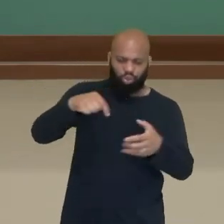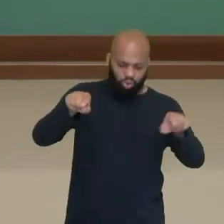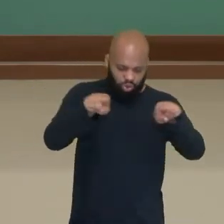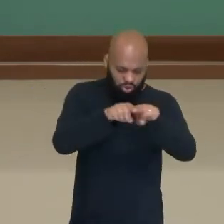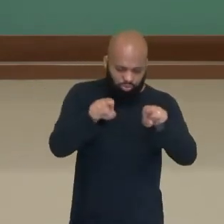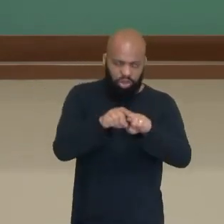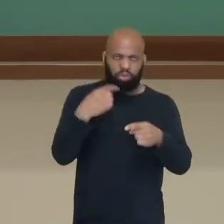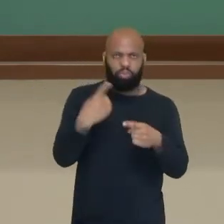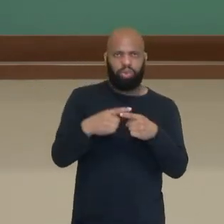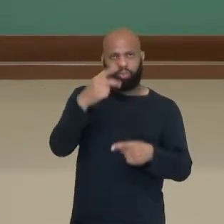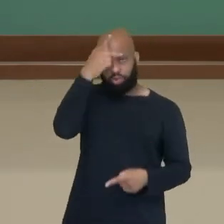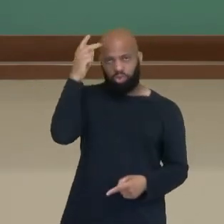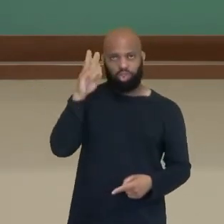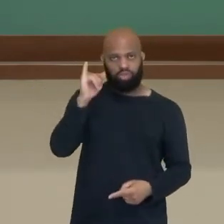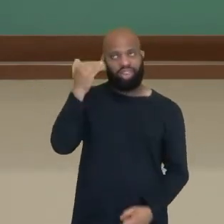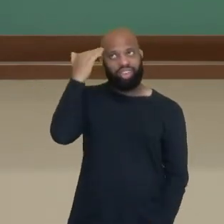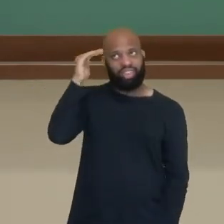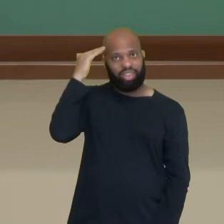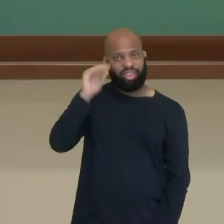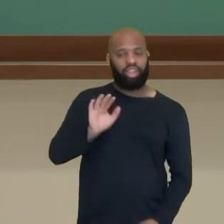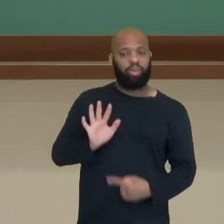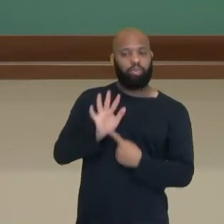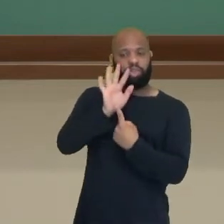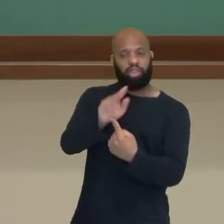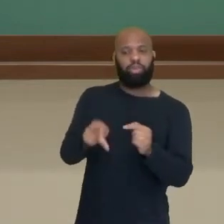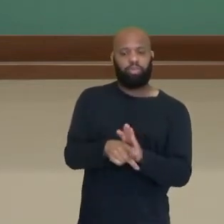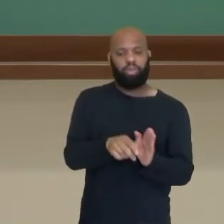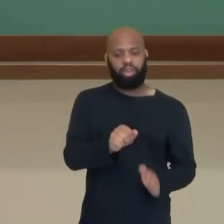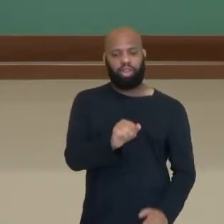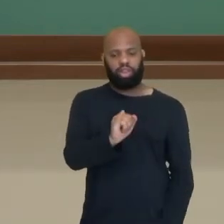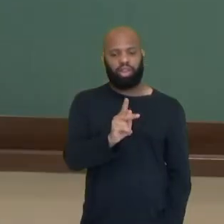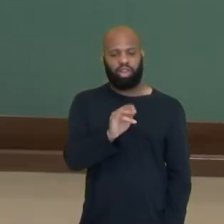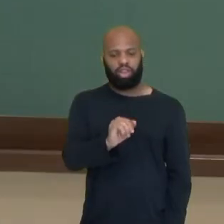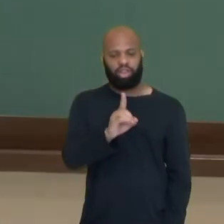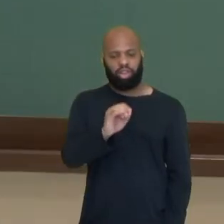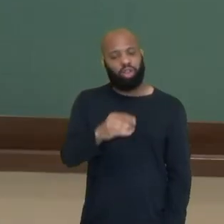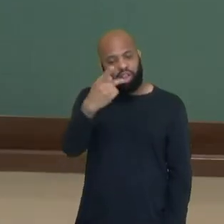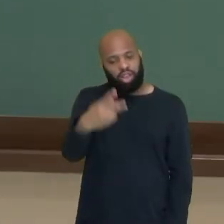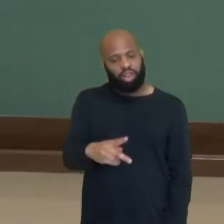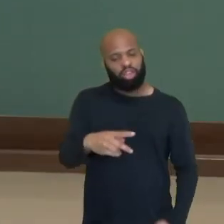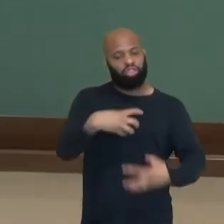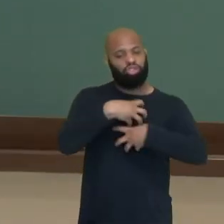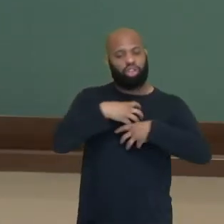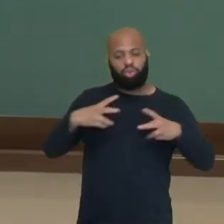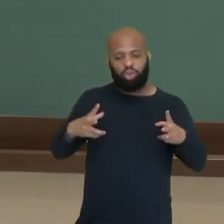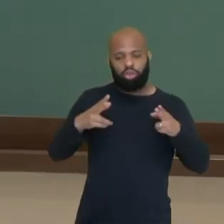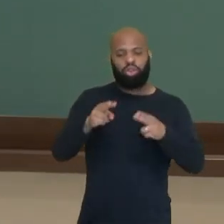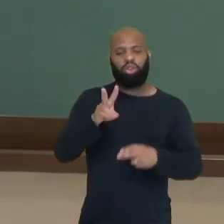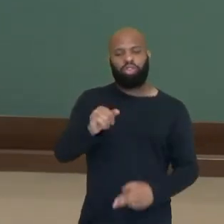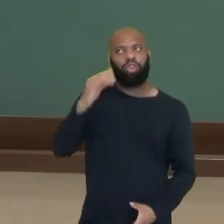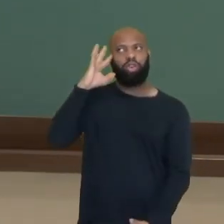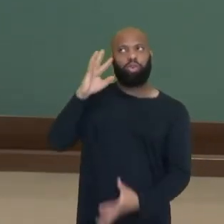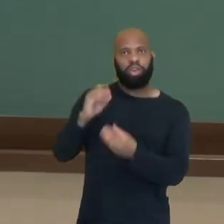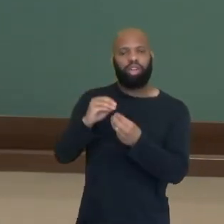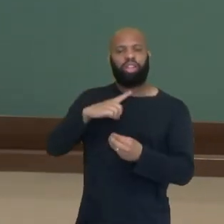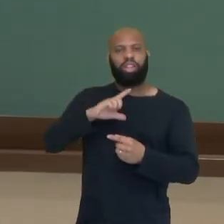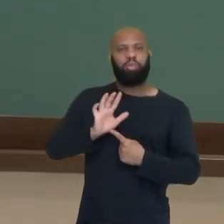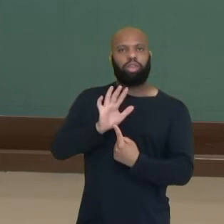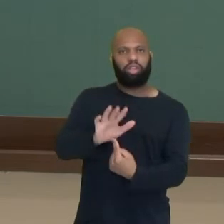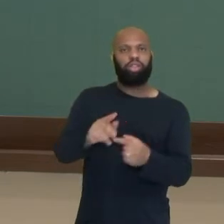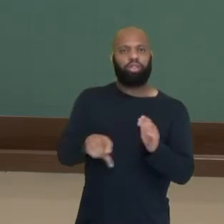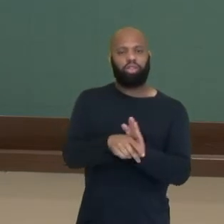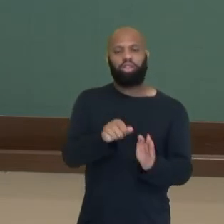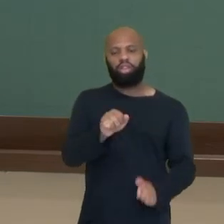pessoas entendam uma apresentação de Aikido aqui da mesma forma que elas vão entender essa apresentação de Aikido no